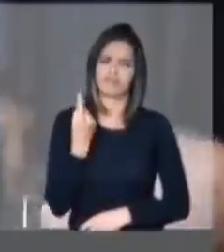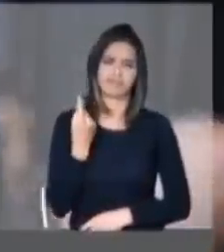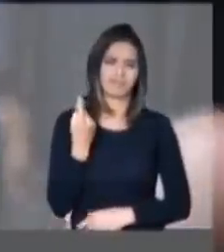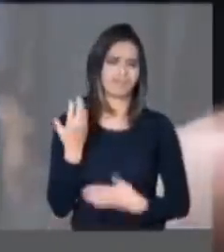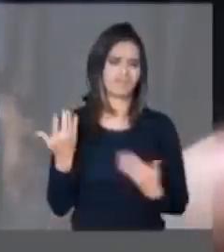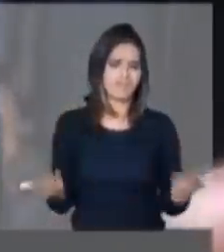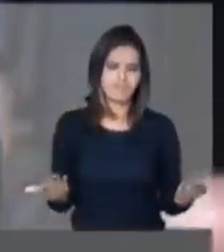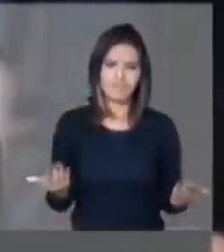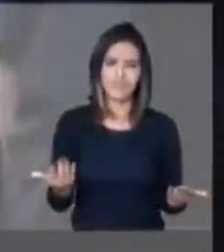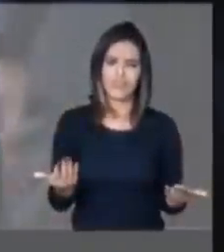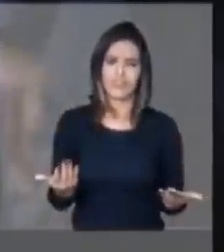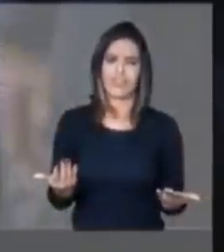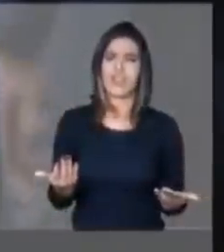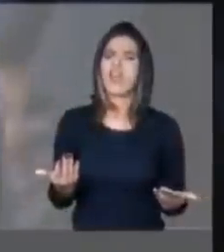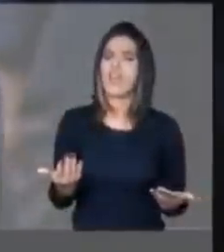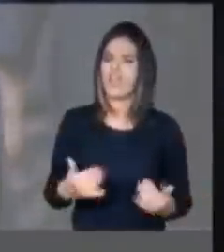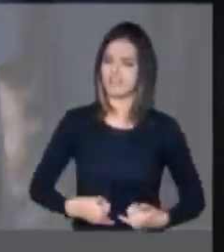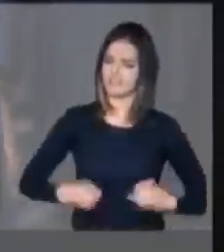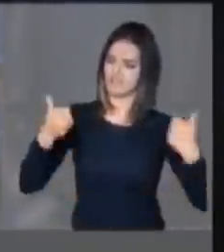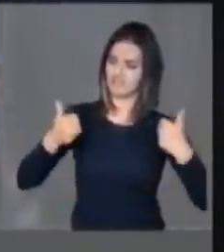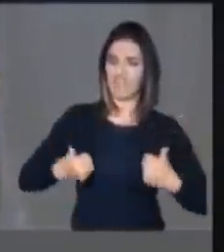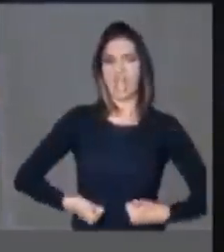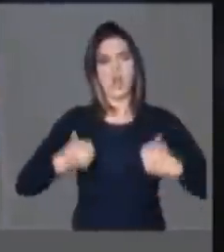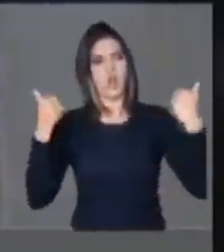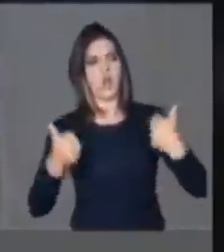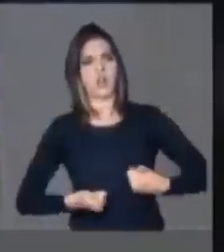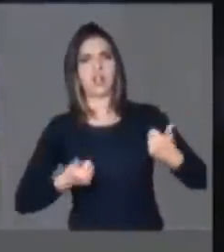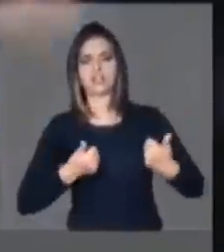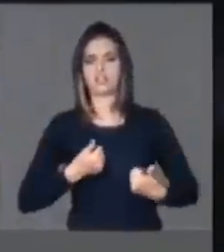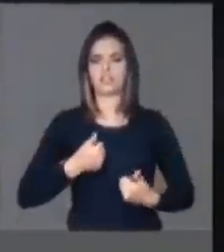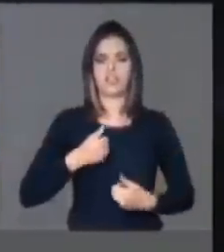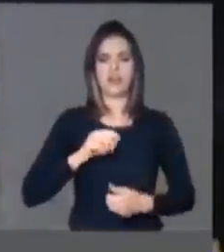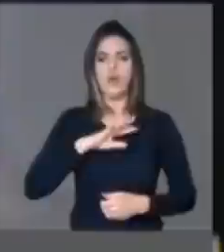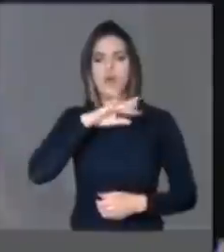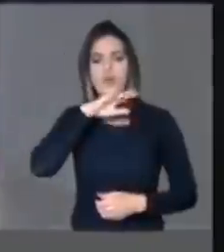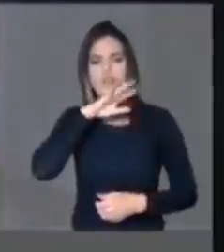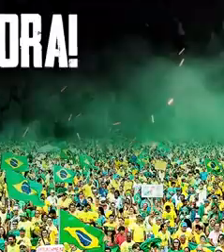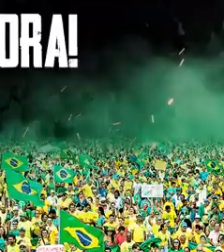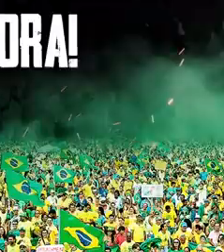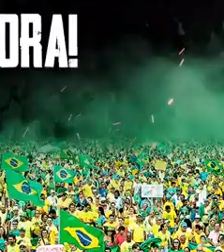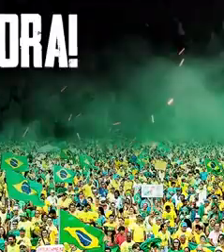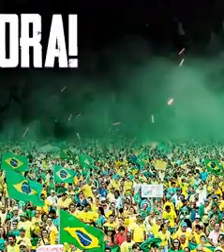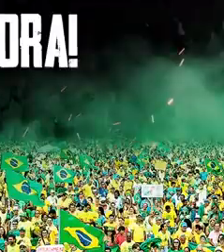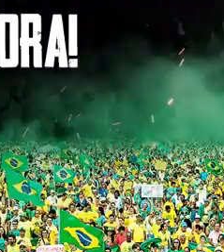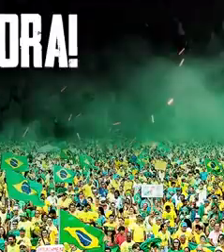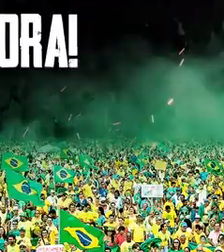Nobel de Economia, a arrogância fatal do planejamento central. Democratas orienta assim.